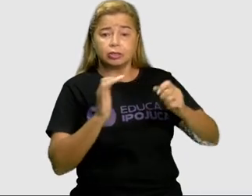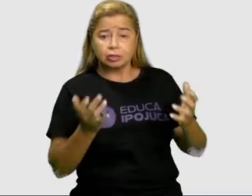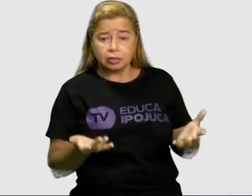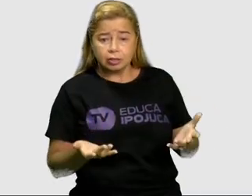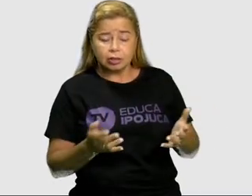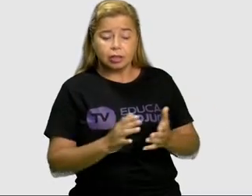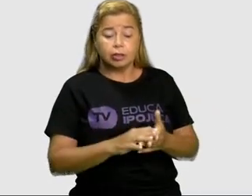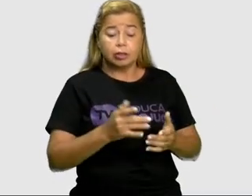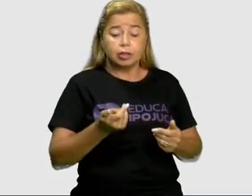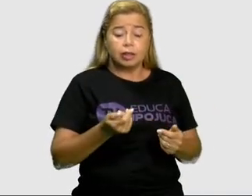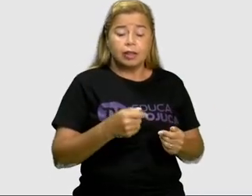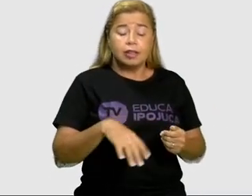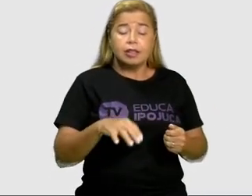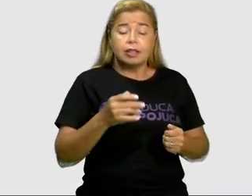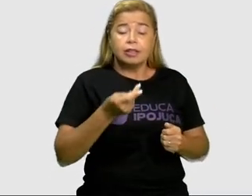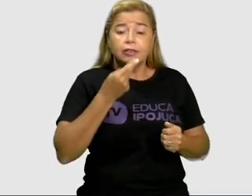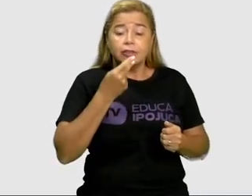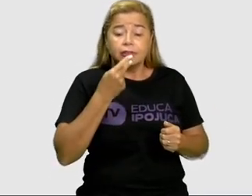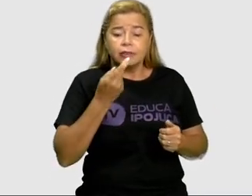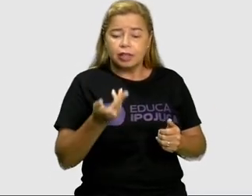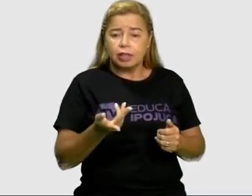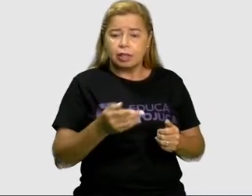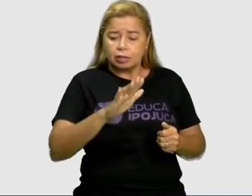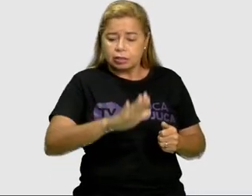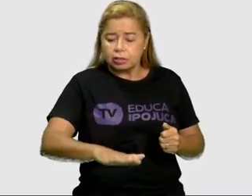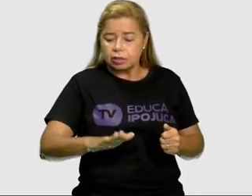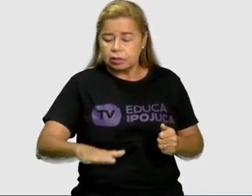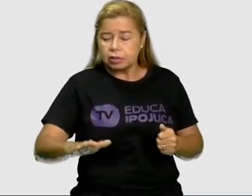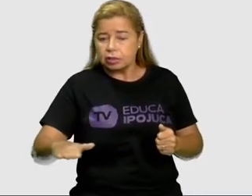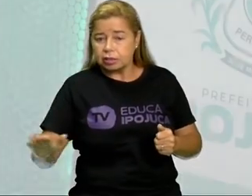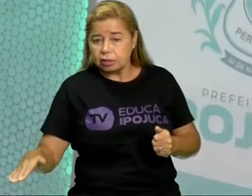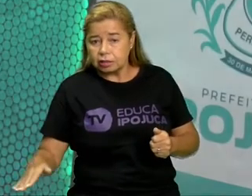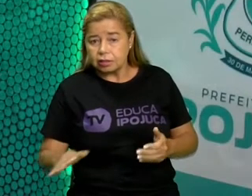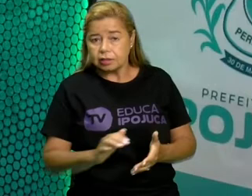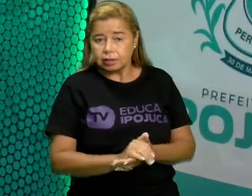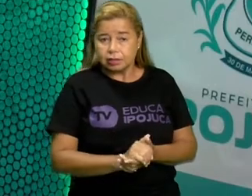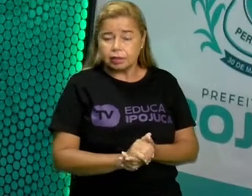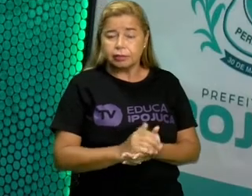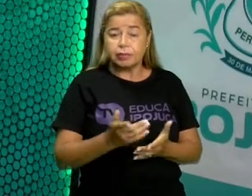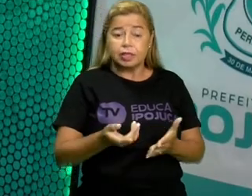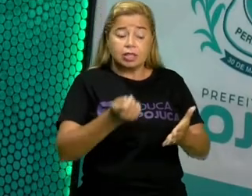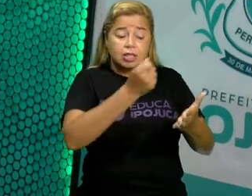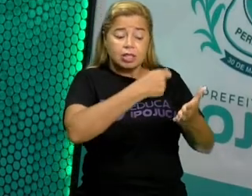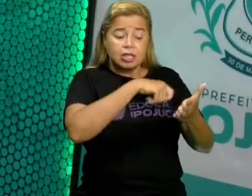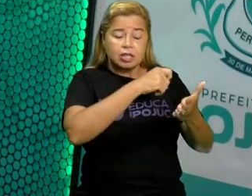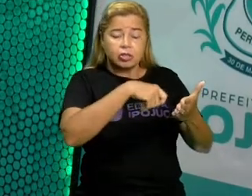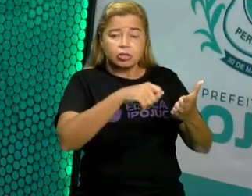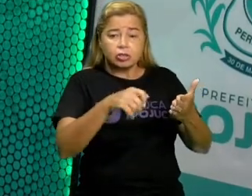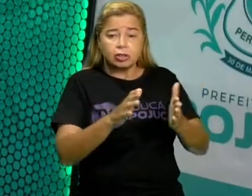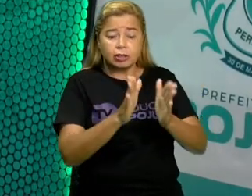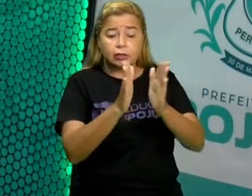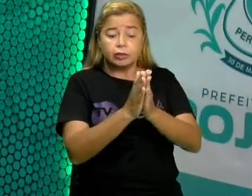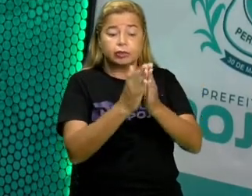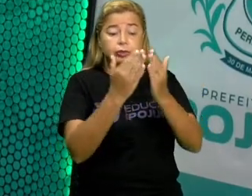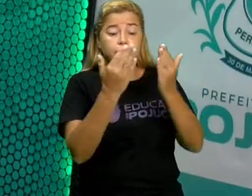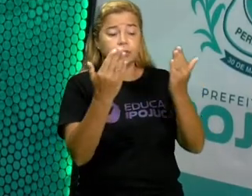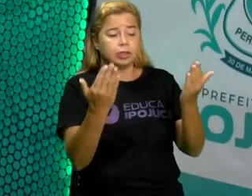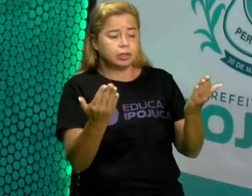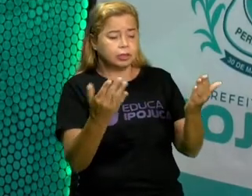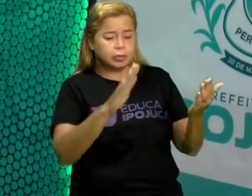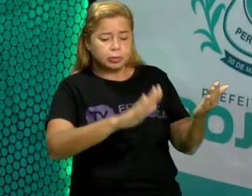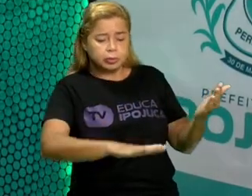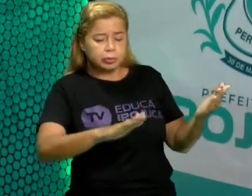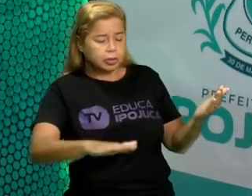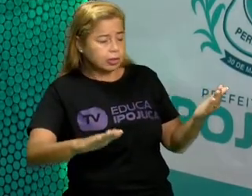autor né Pedro Leite e ele criou esse livro para criança